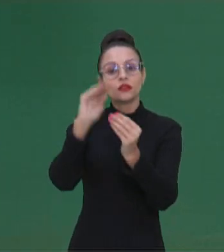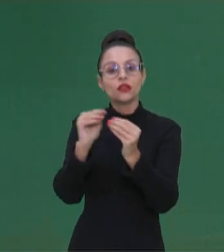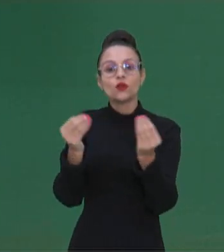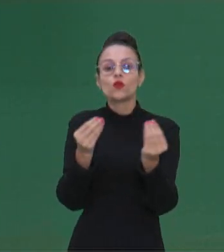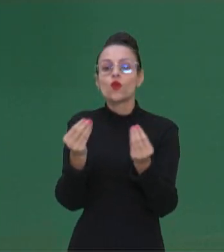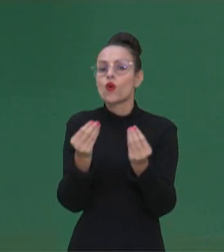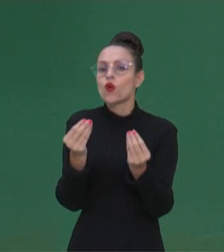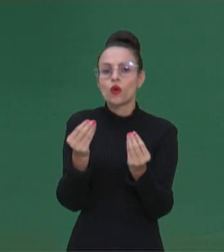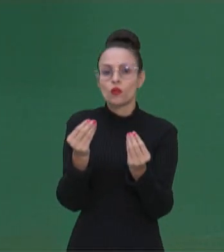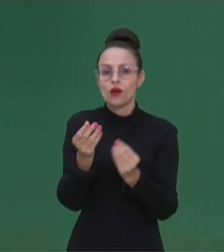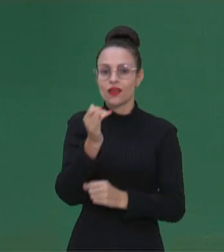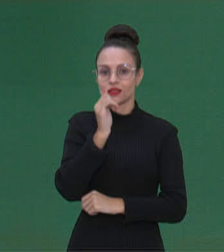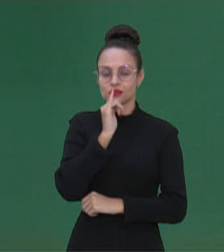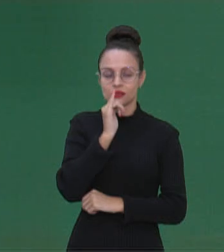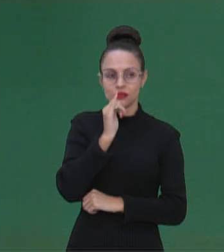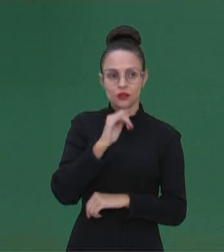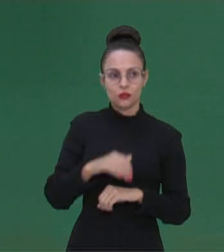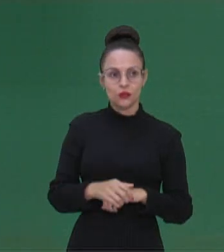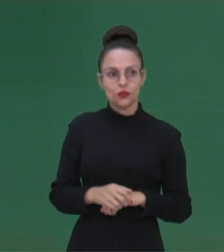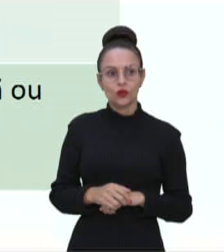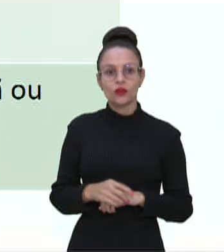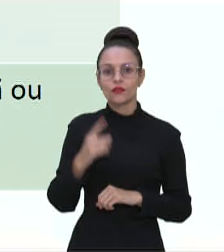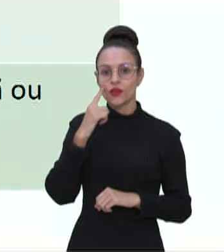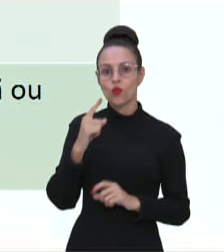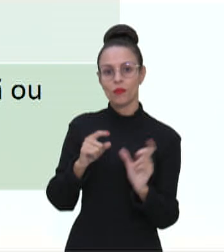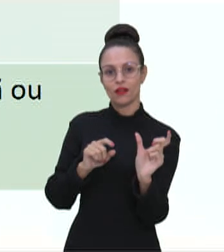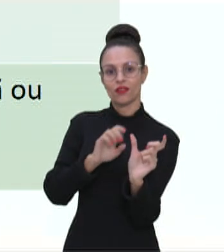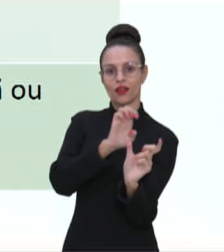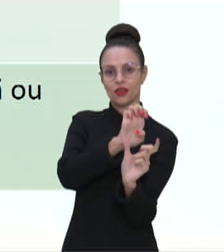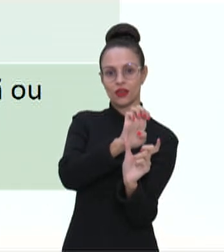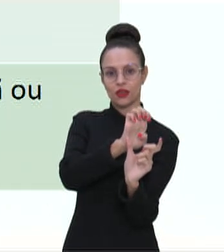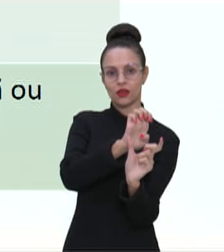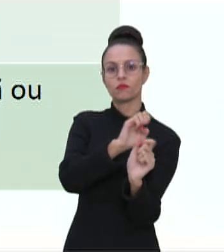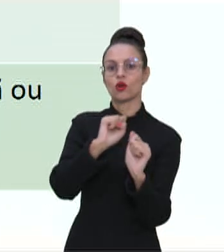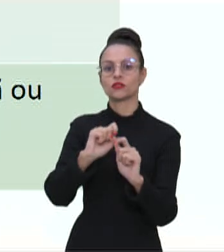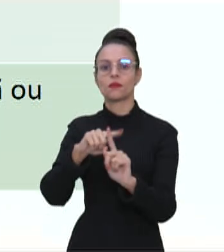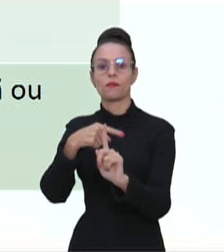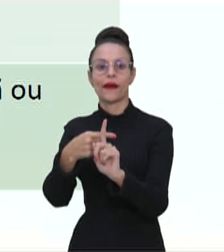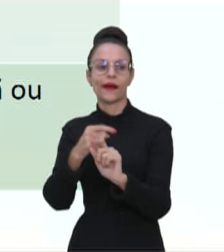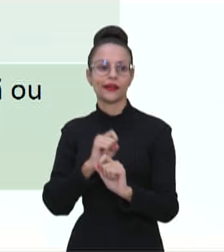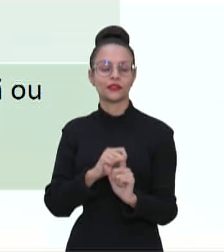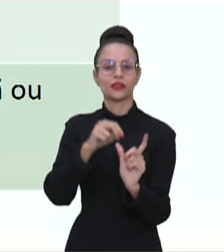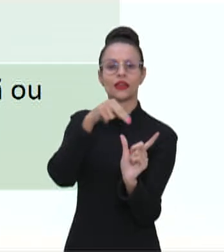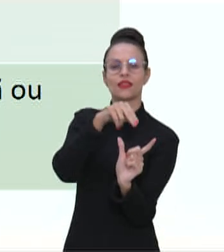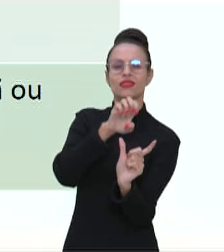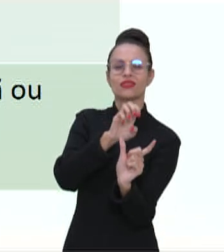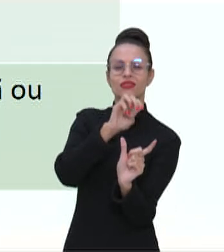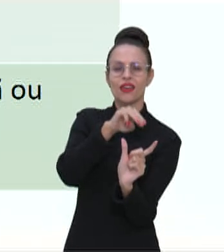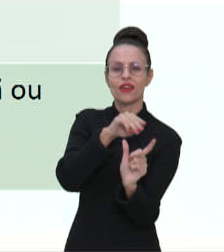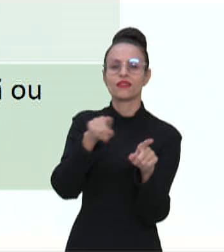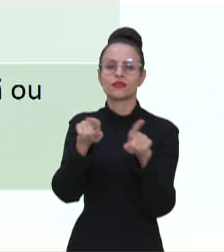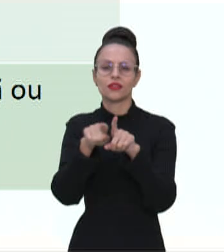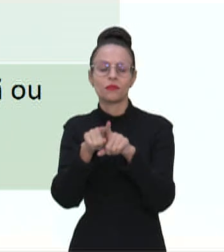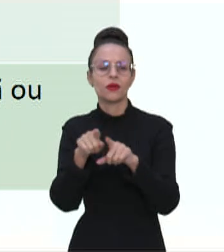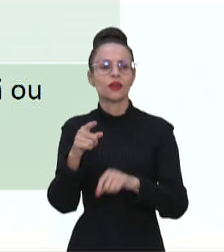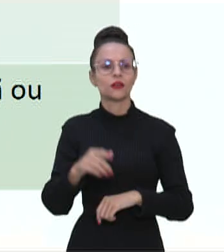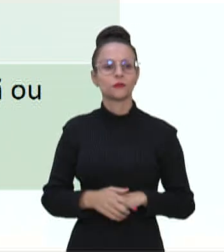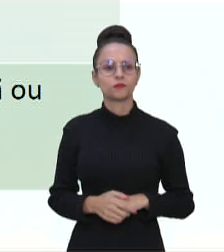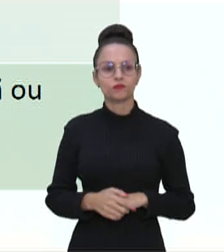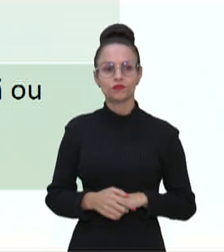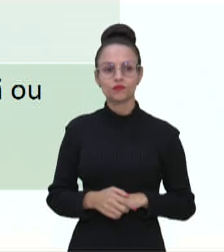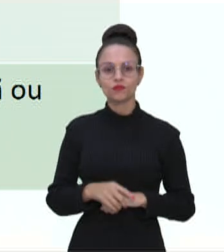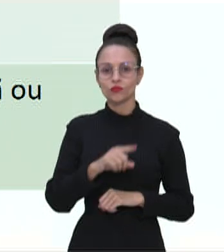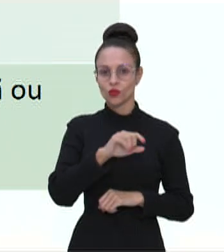o uso. Então, por exemplo, a gente viu que o e é aditivo, o nem, mas também. Então, por exemplo, João gosta